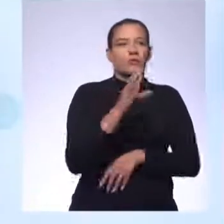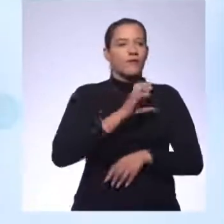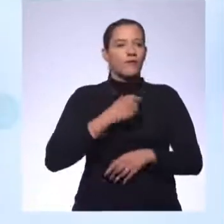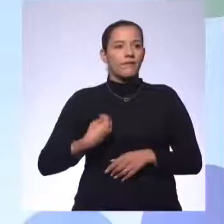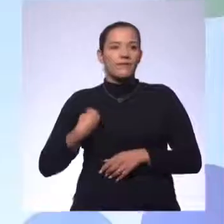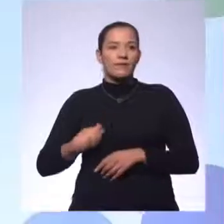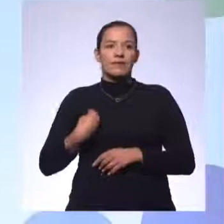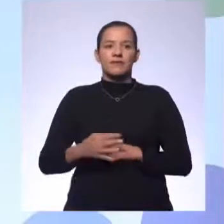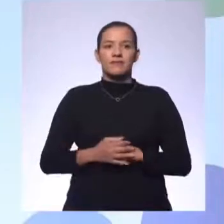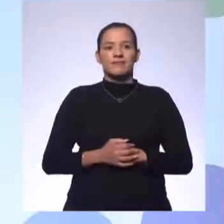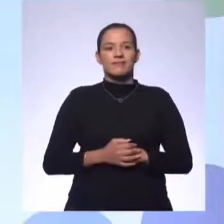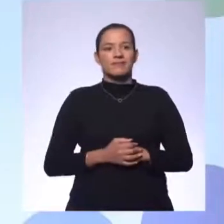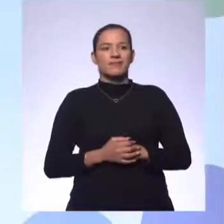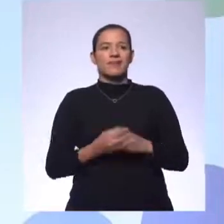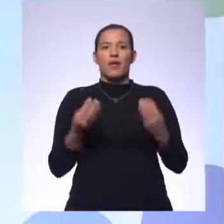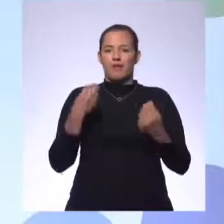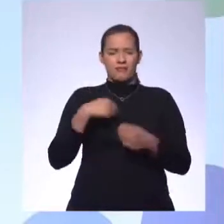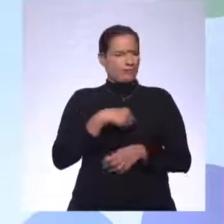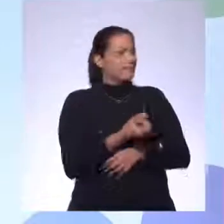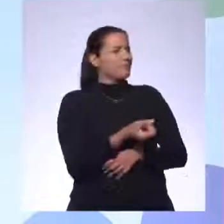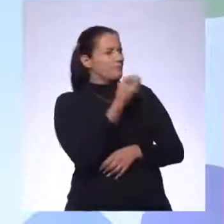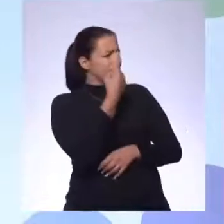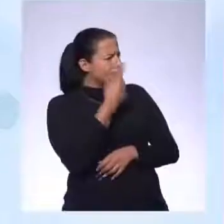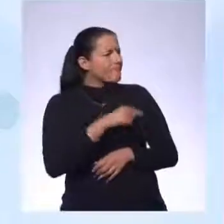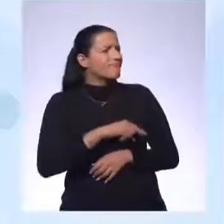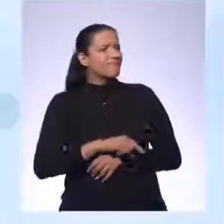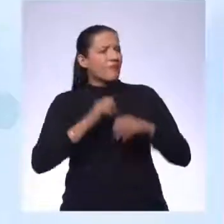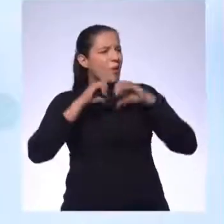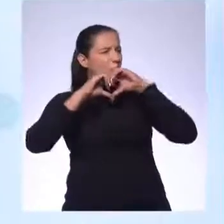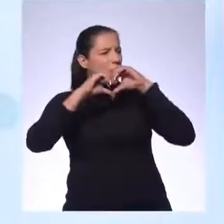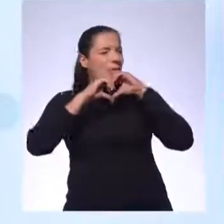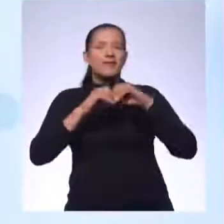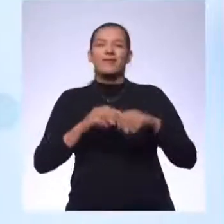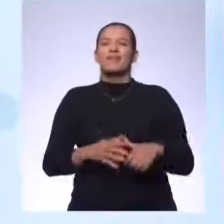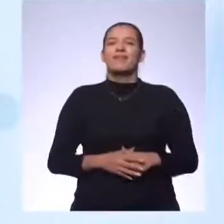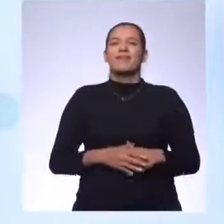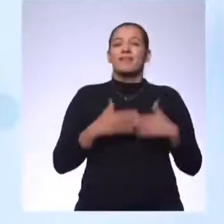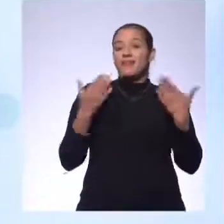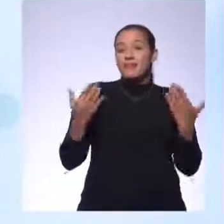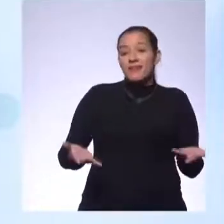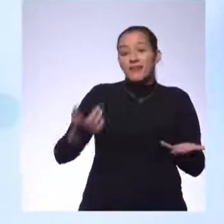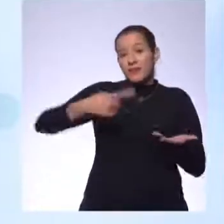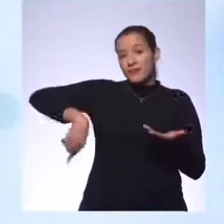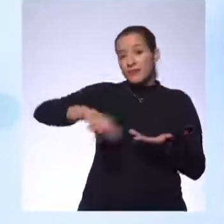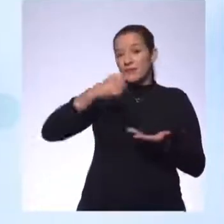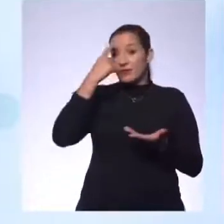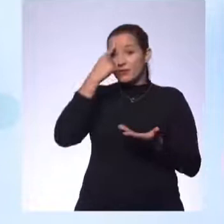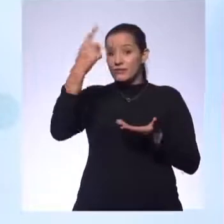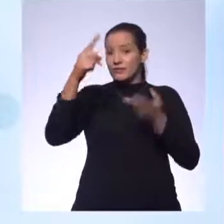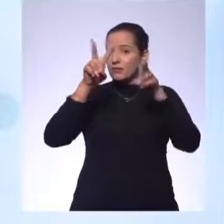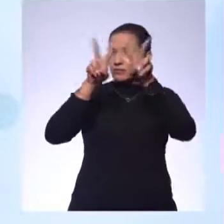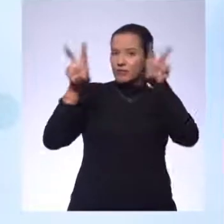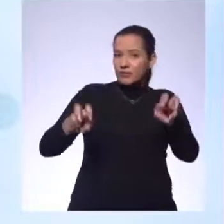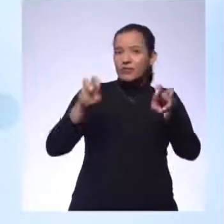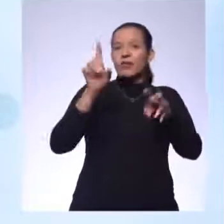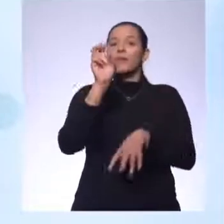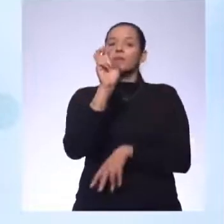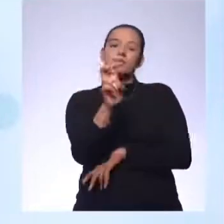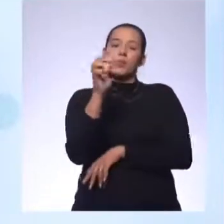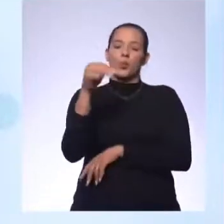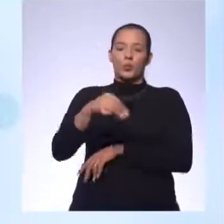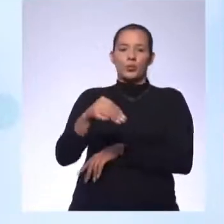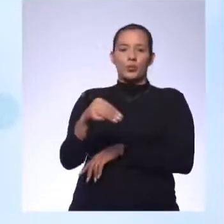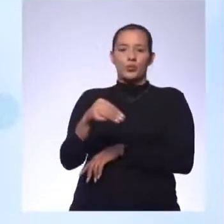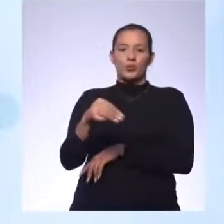Bacana. que romantismo. Ou seja, que bacana, né? Ou seja, o que eu estou falando é o seguinte, a grande ideia do título é essa, olha, por 5